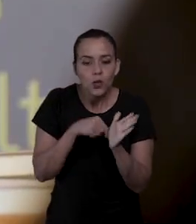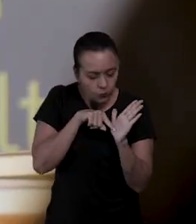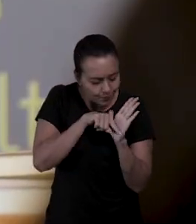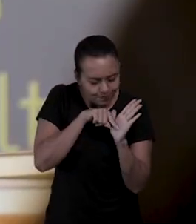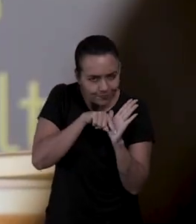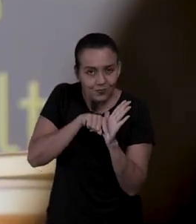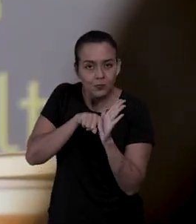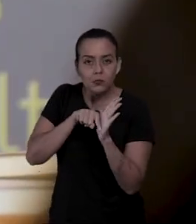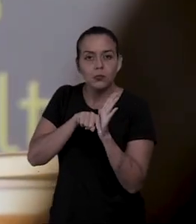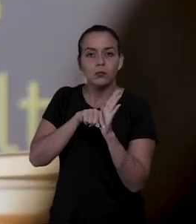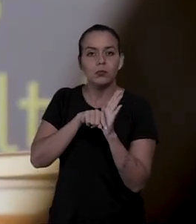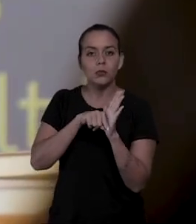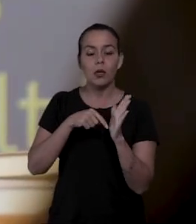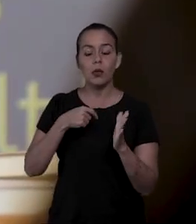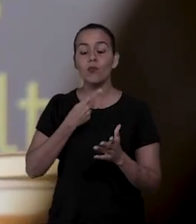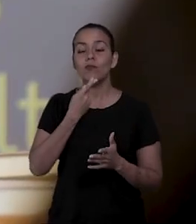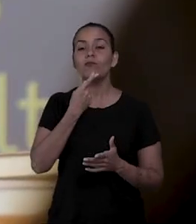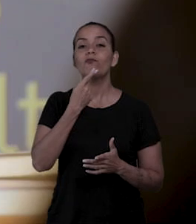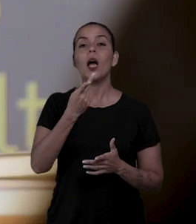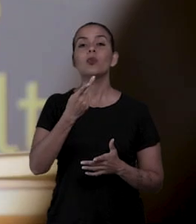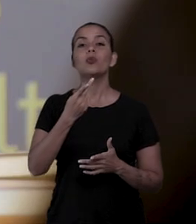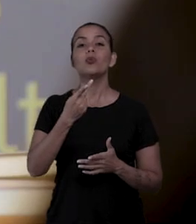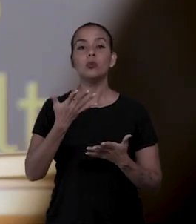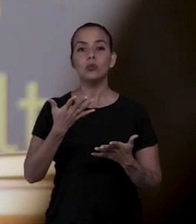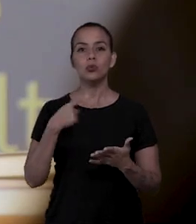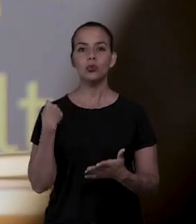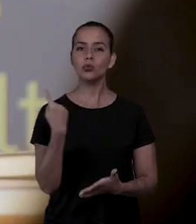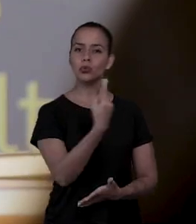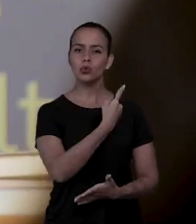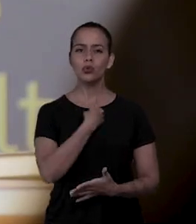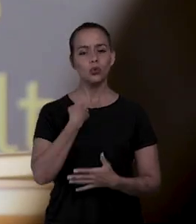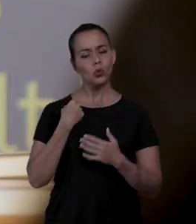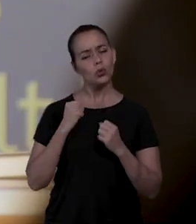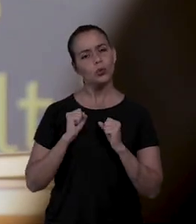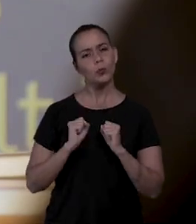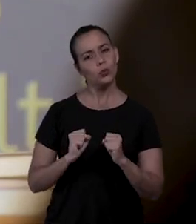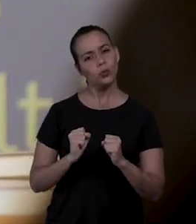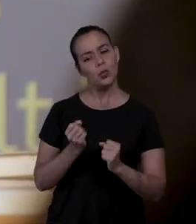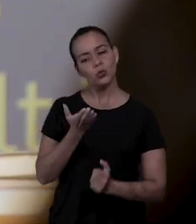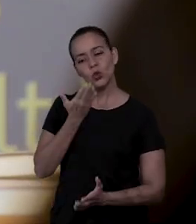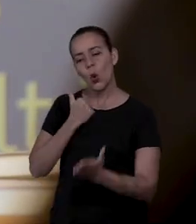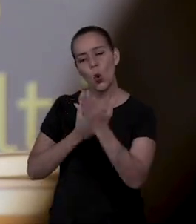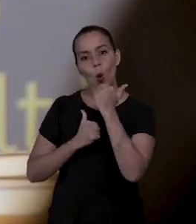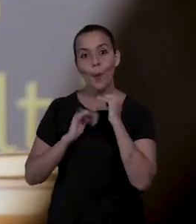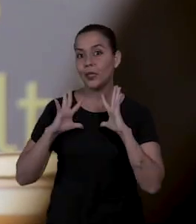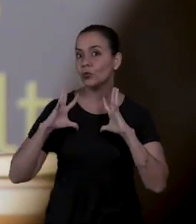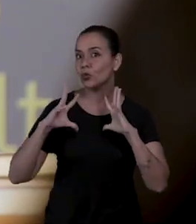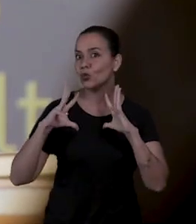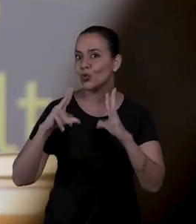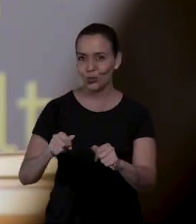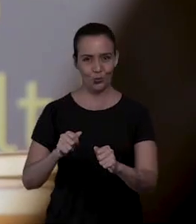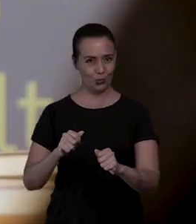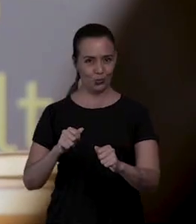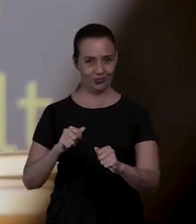me permite dizer alto que a gente pode sim comer de